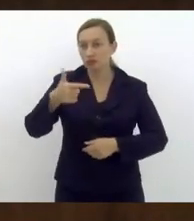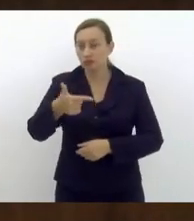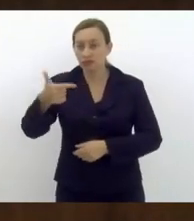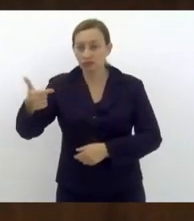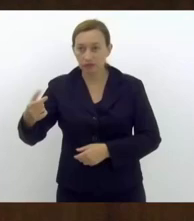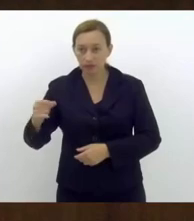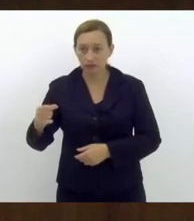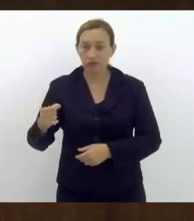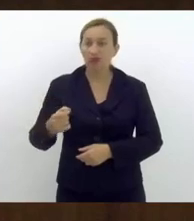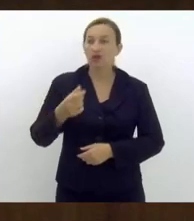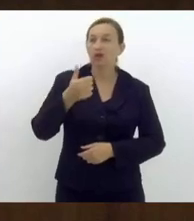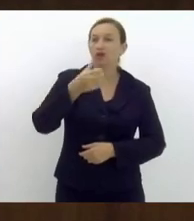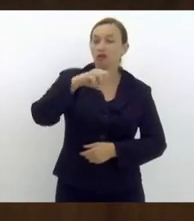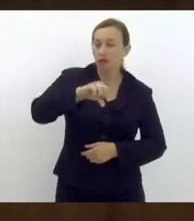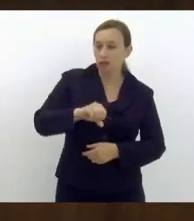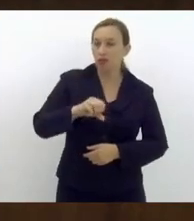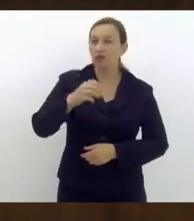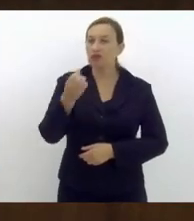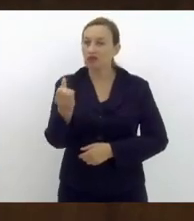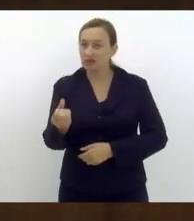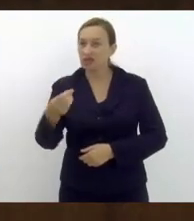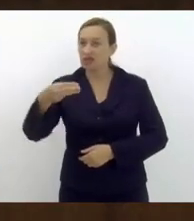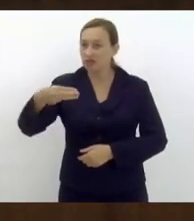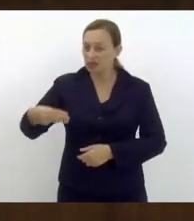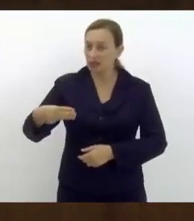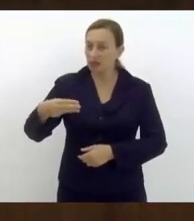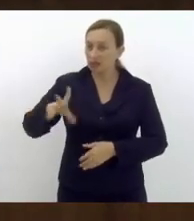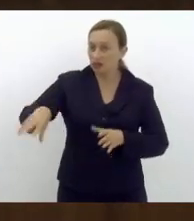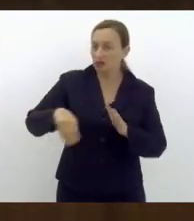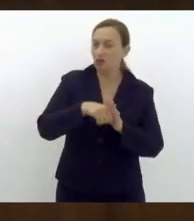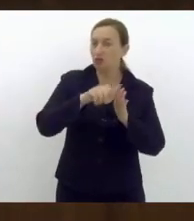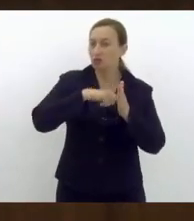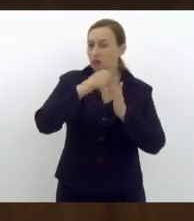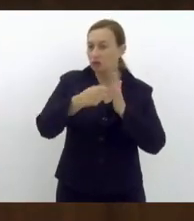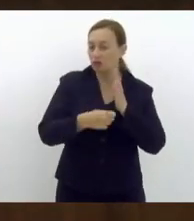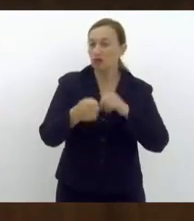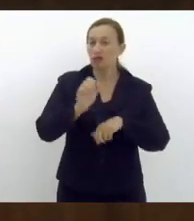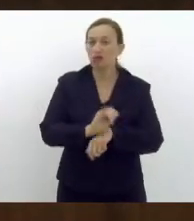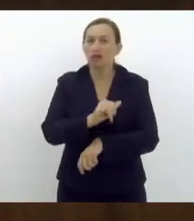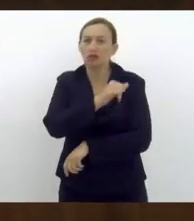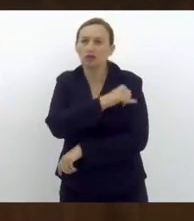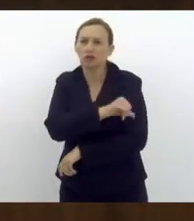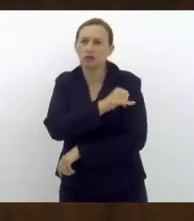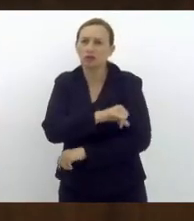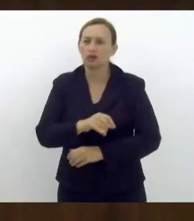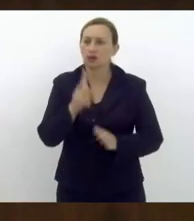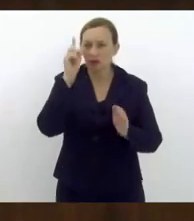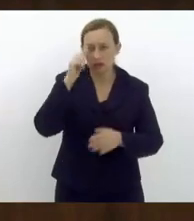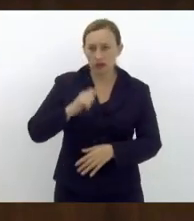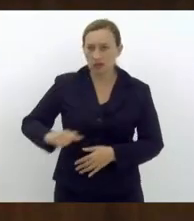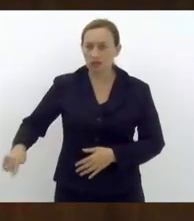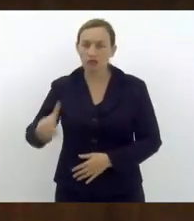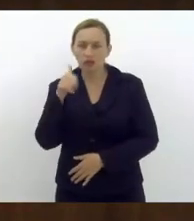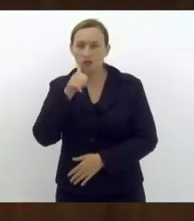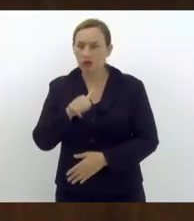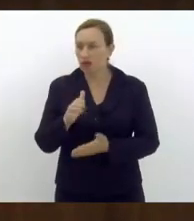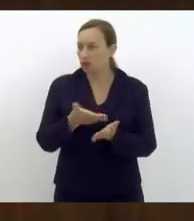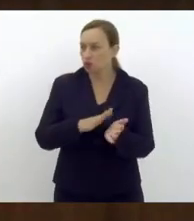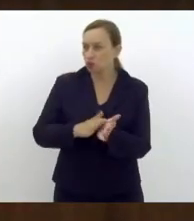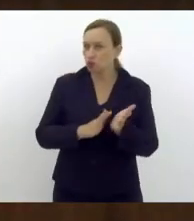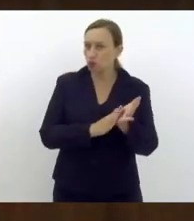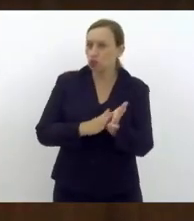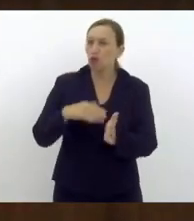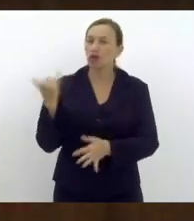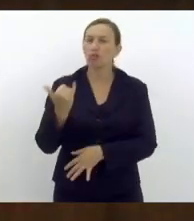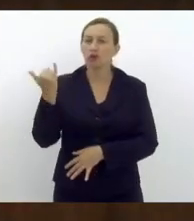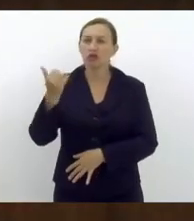número 9063, que instituiu no calendário oficial do Estado do Rio de Janeiro a Semana da Mulher Sambista. É importante